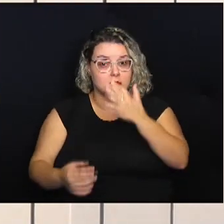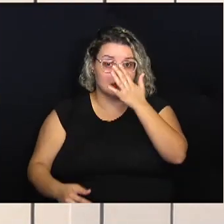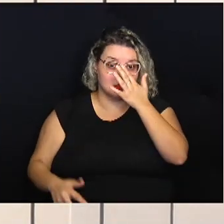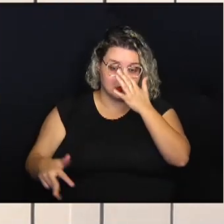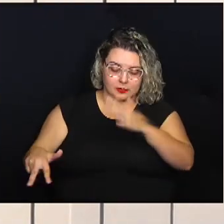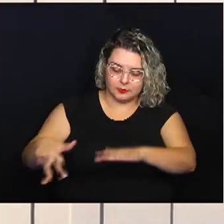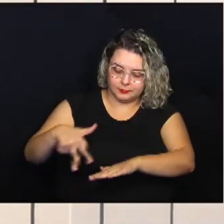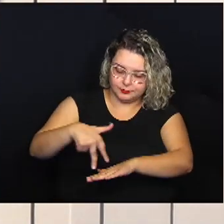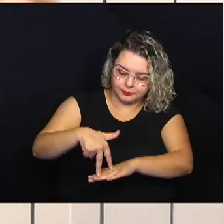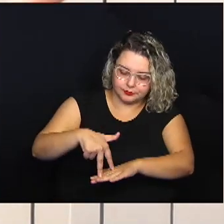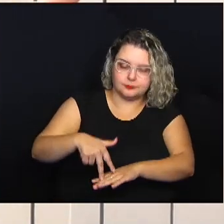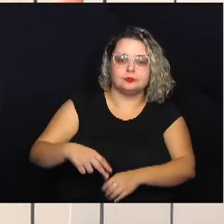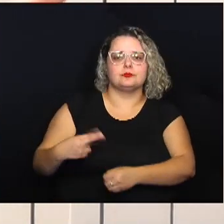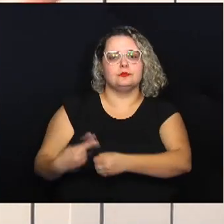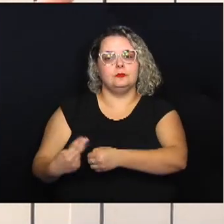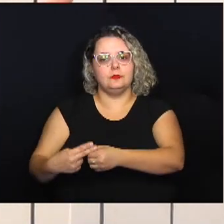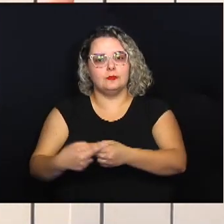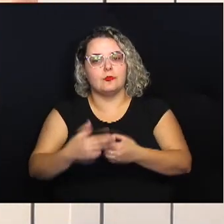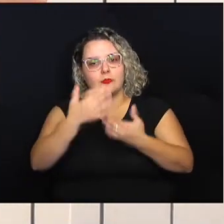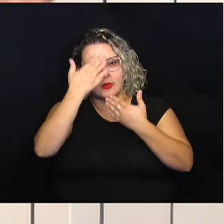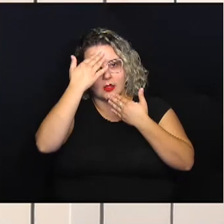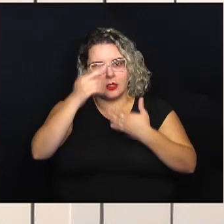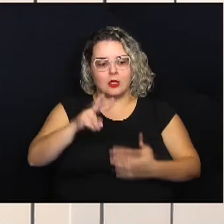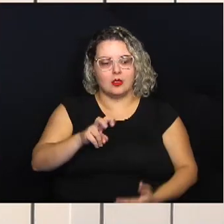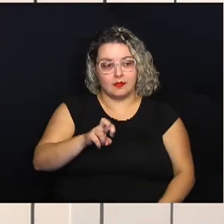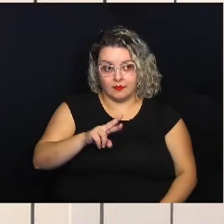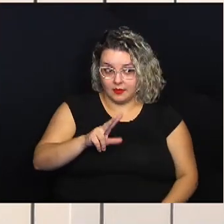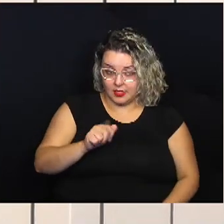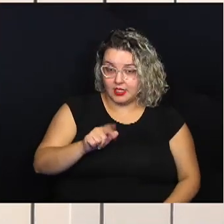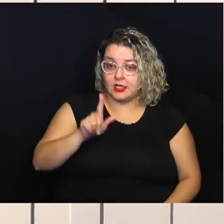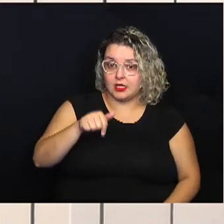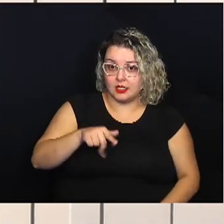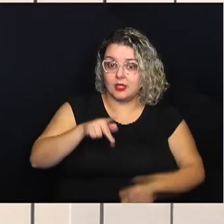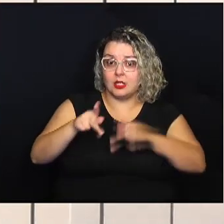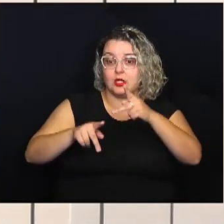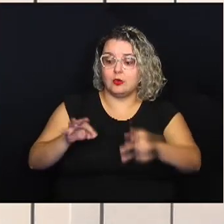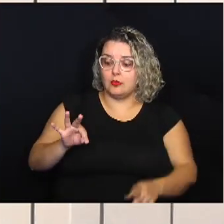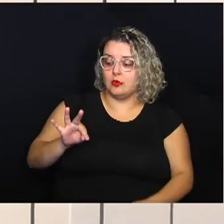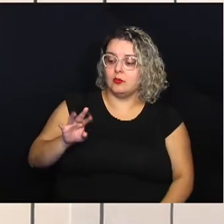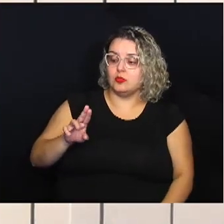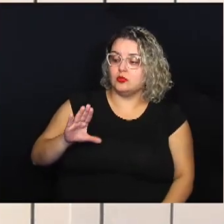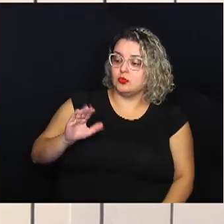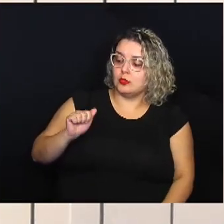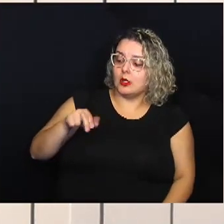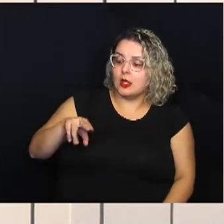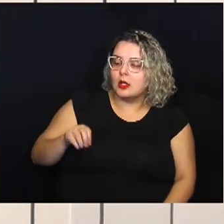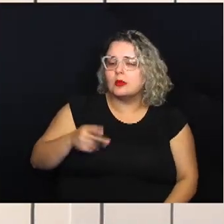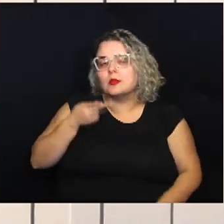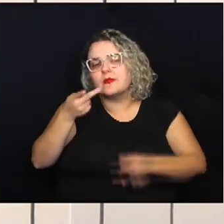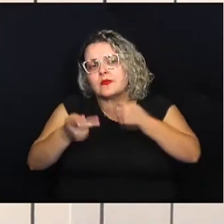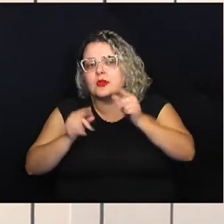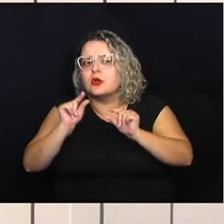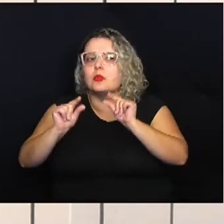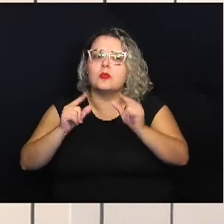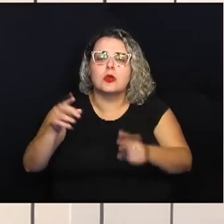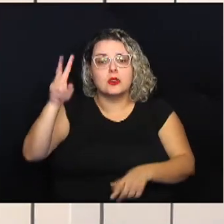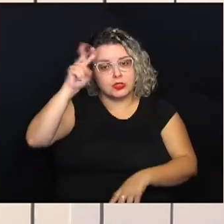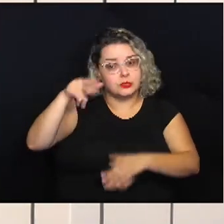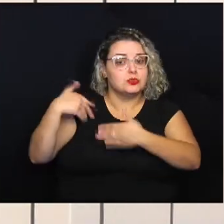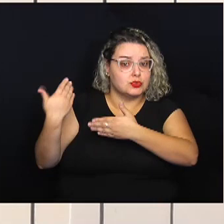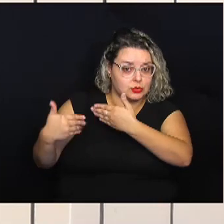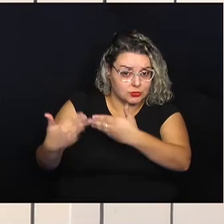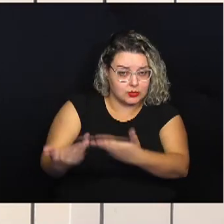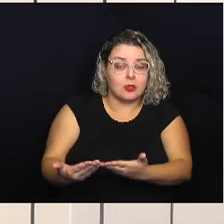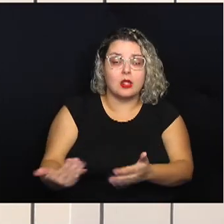diretamente da Unicamp. Agradeço também a Vera Lúcia, que é do povo tucano, por contar um pouquinho, né, sobre a trajetória